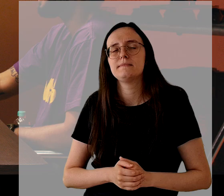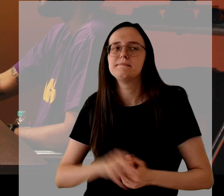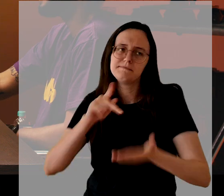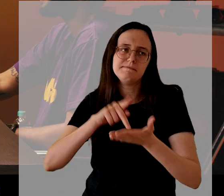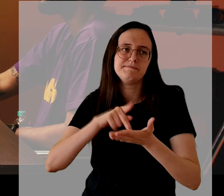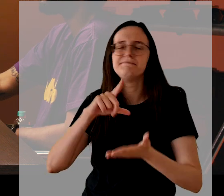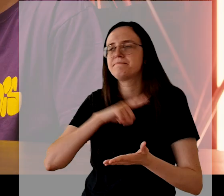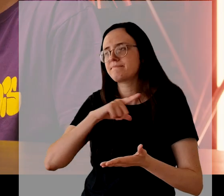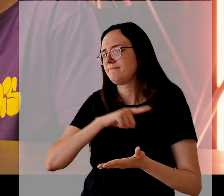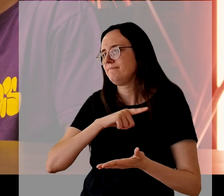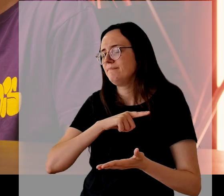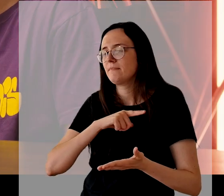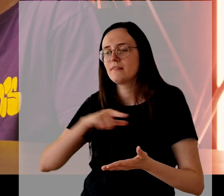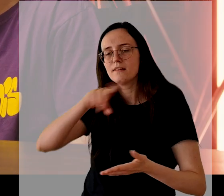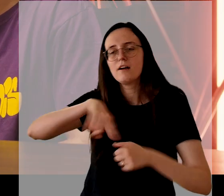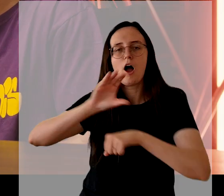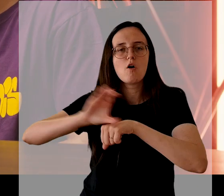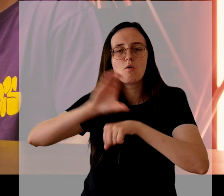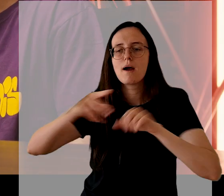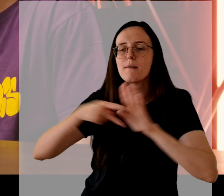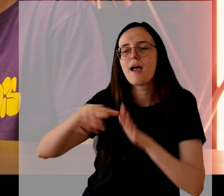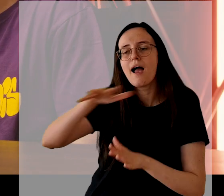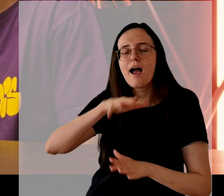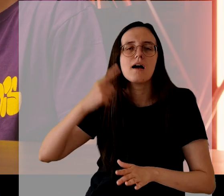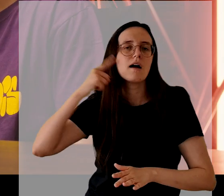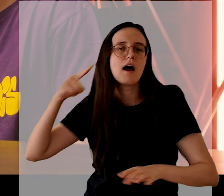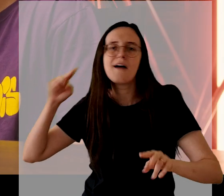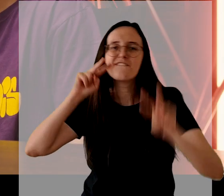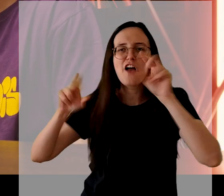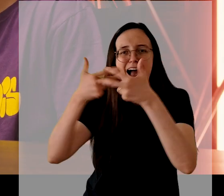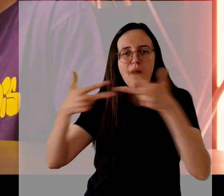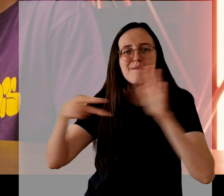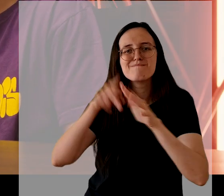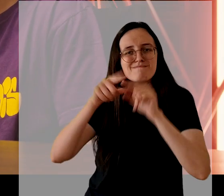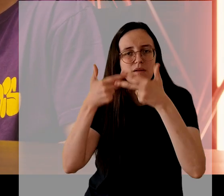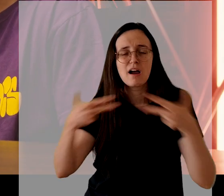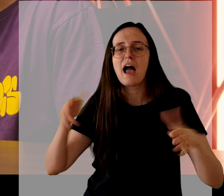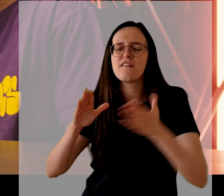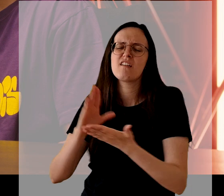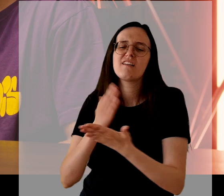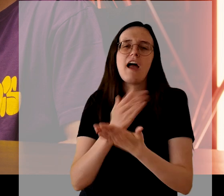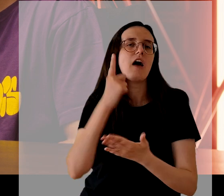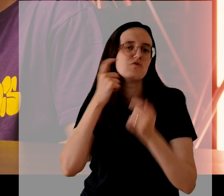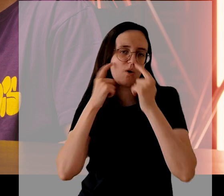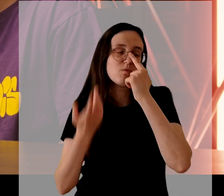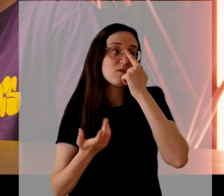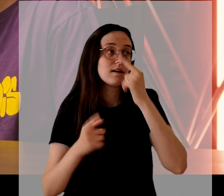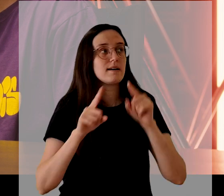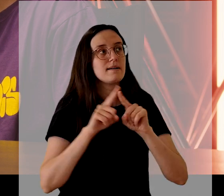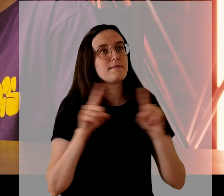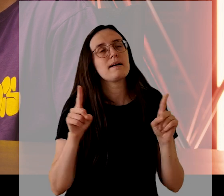realmente existe essa defasagem nos cursos de audiovisual, em que o som muitas vezes é deixado de lado.